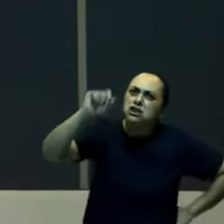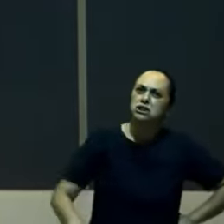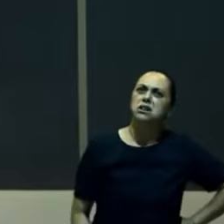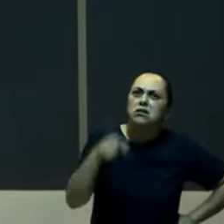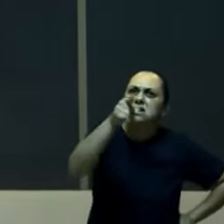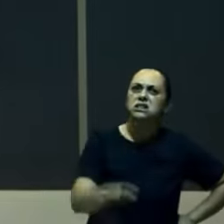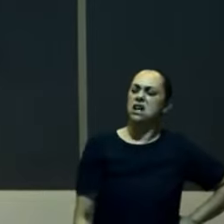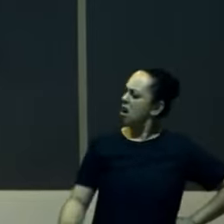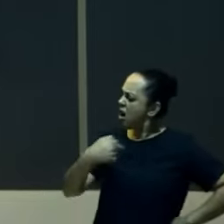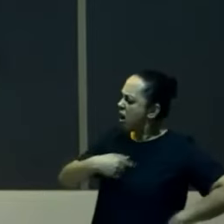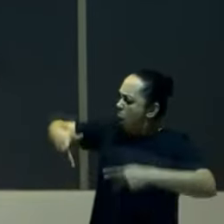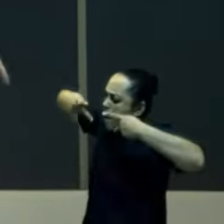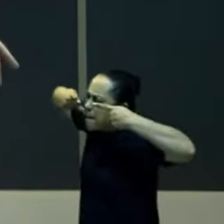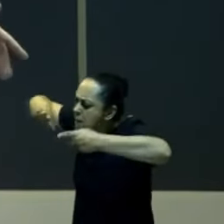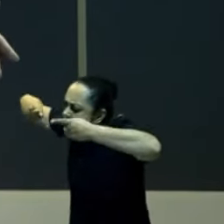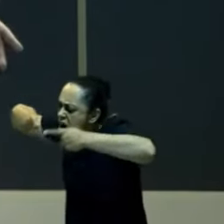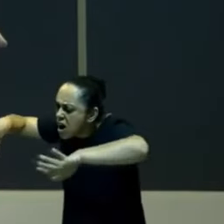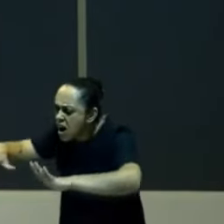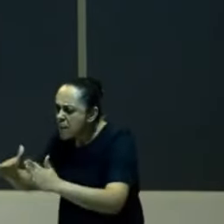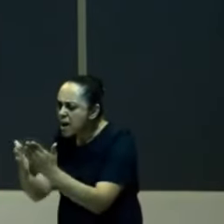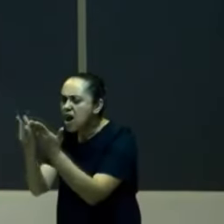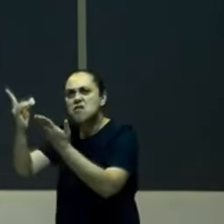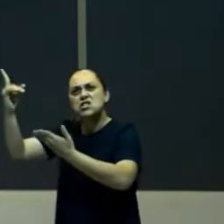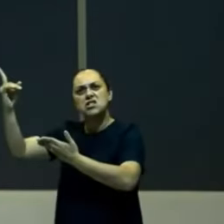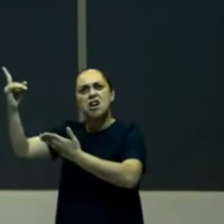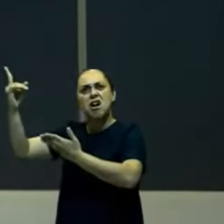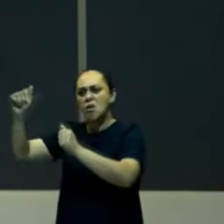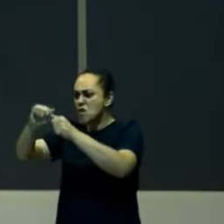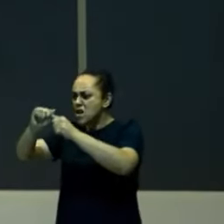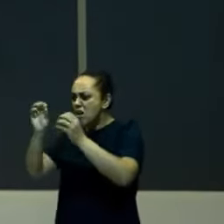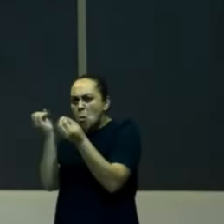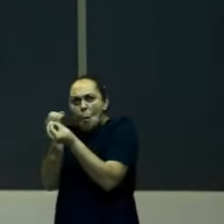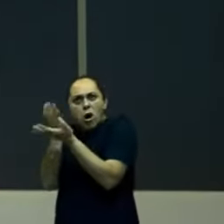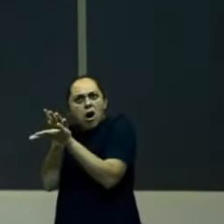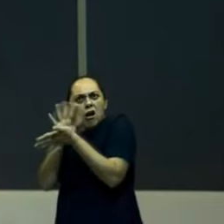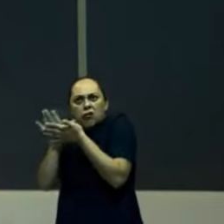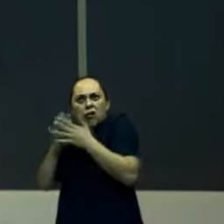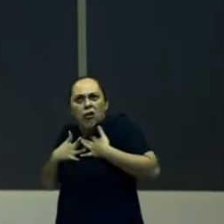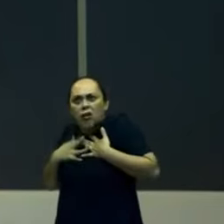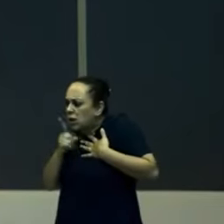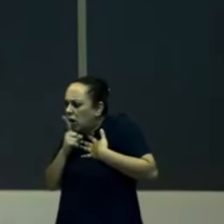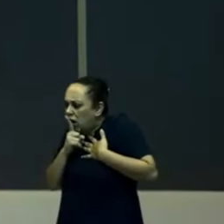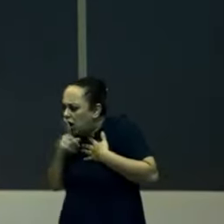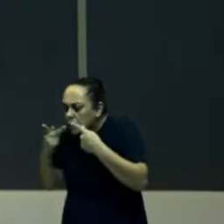jogam dentro de uma prisão, que motivo eu tenho? Mas Paulo e Silas